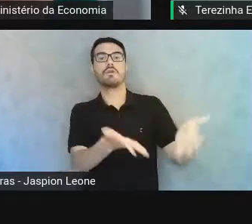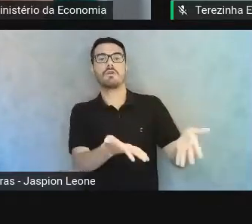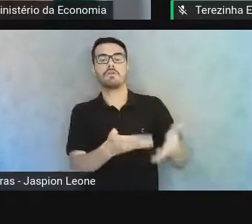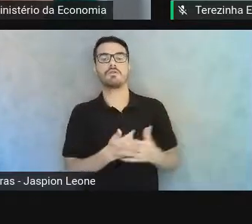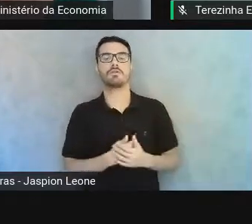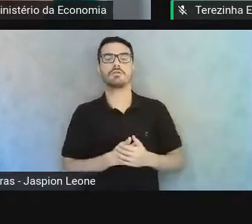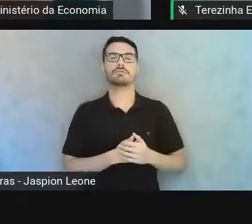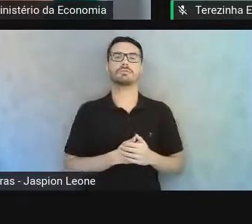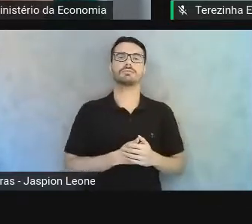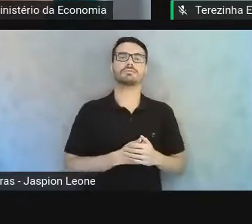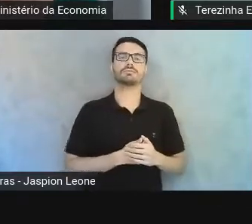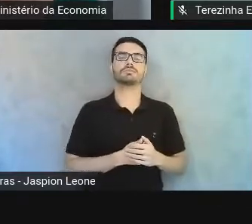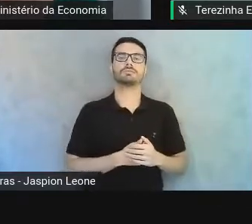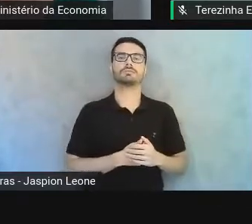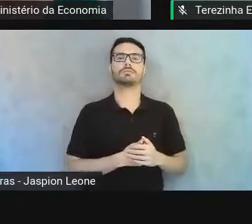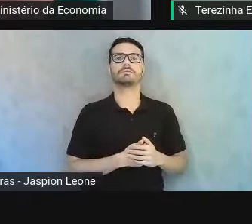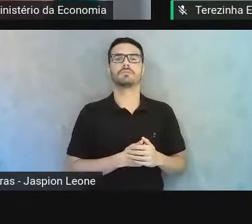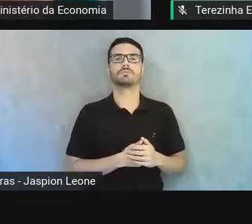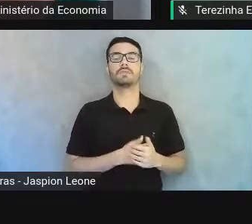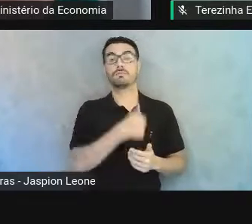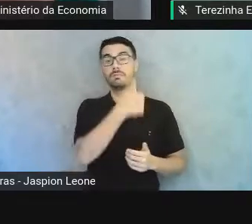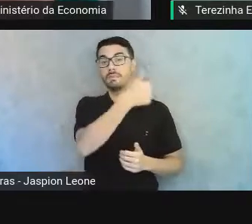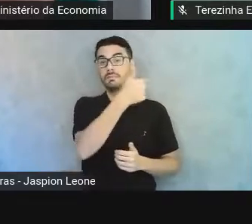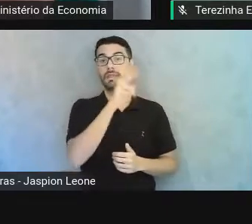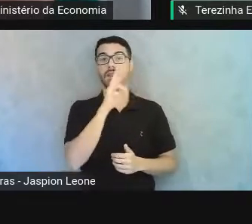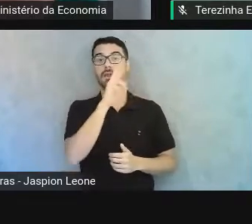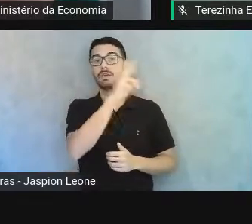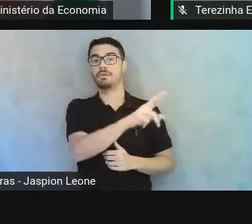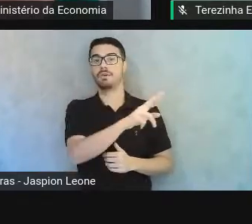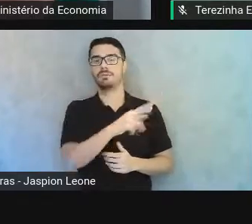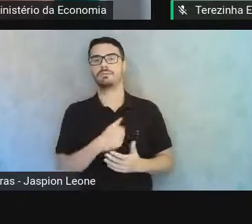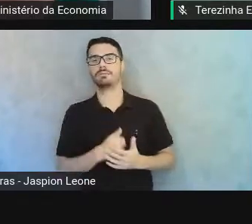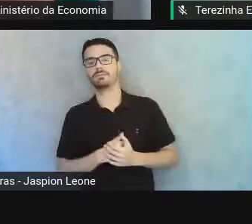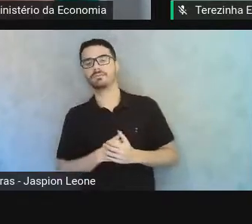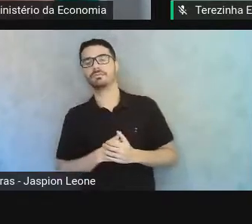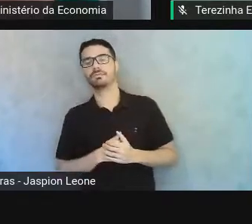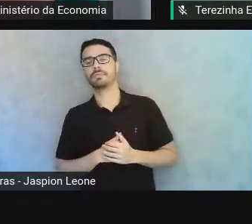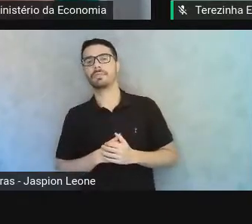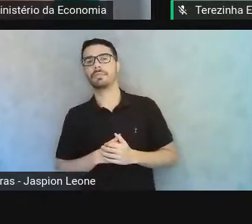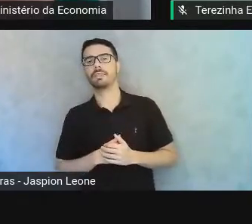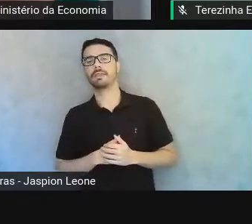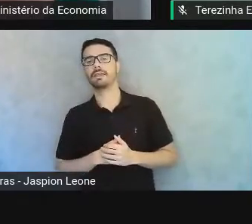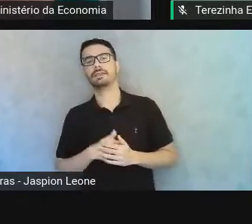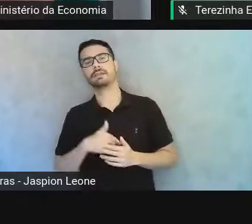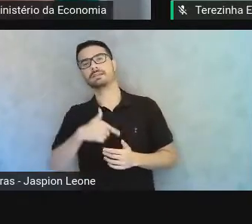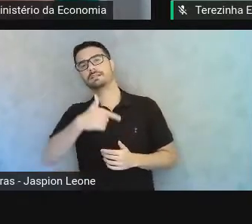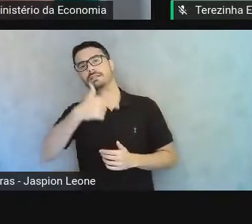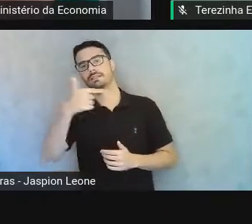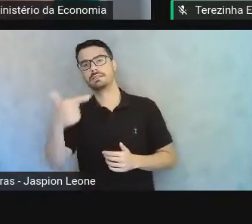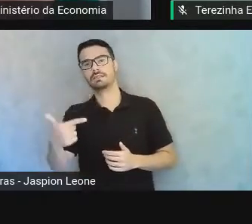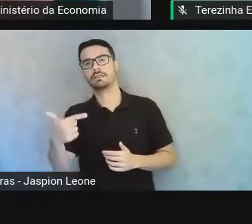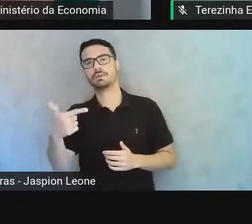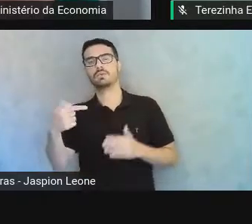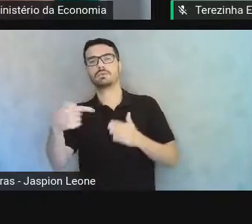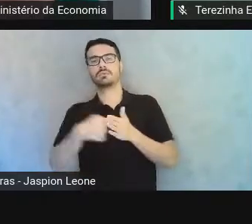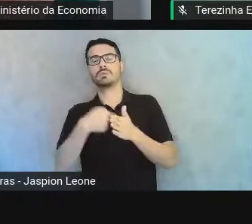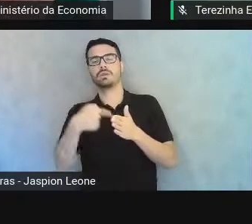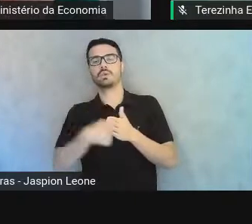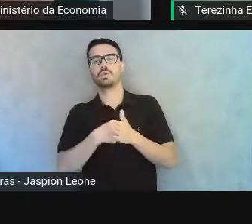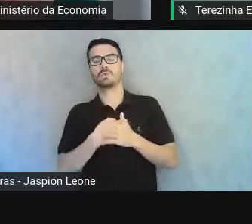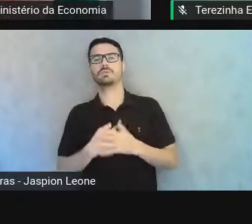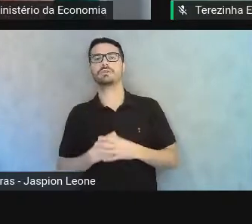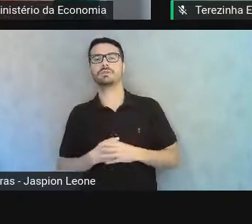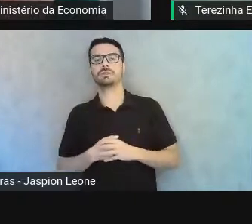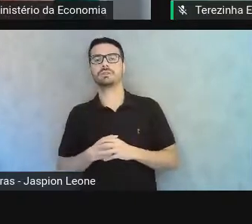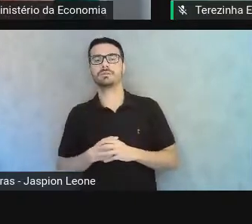pandemia. Essa é a primeira questão. Então, eu acho que é isso. Em relação à segunda,